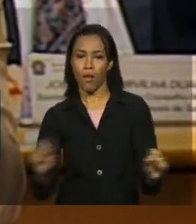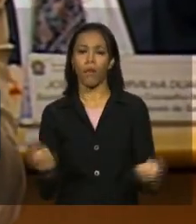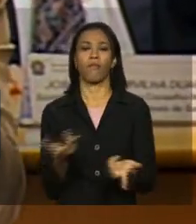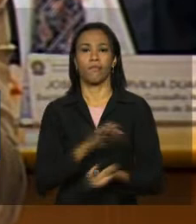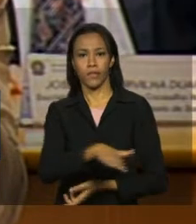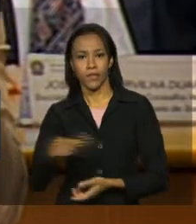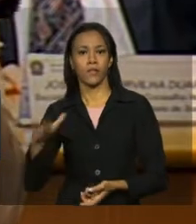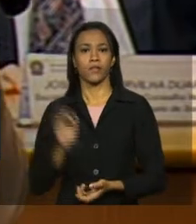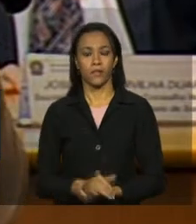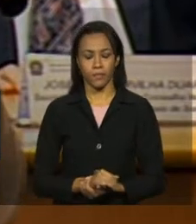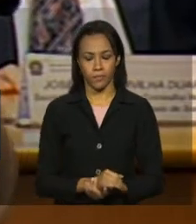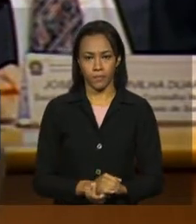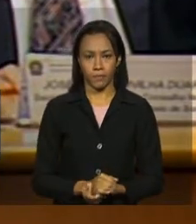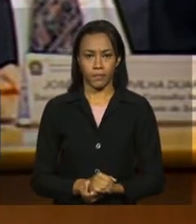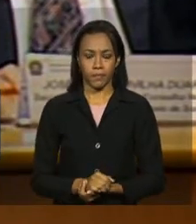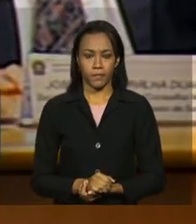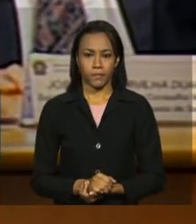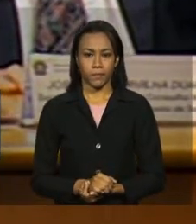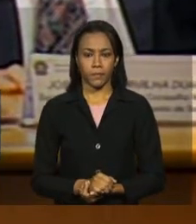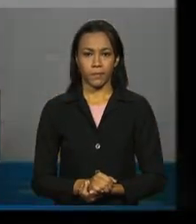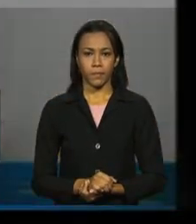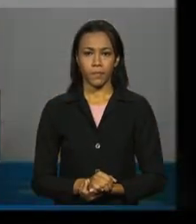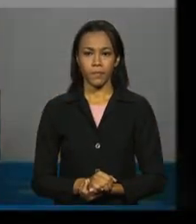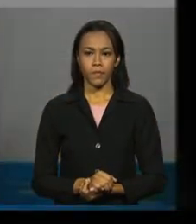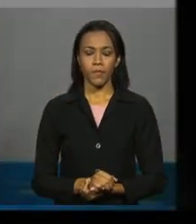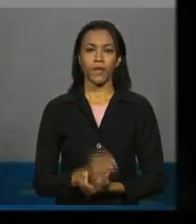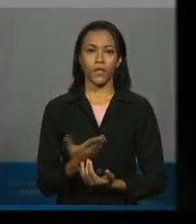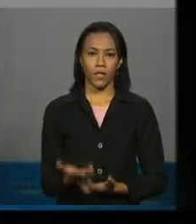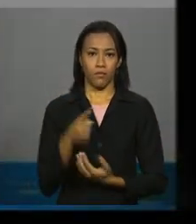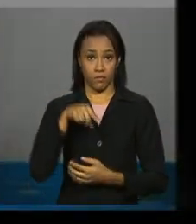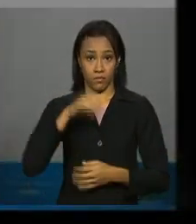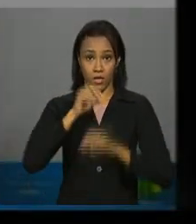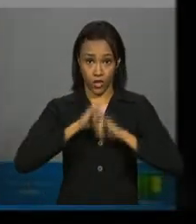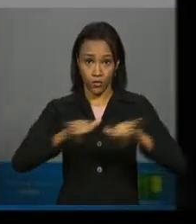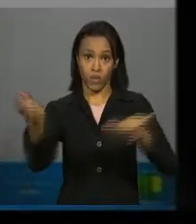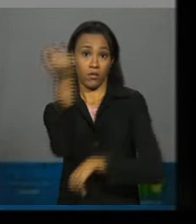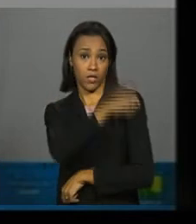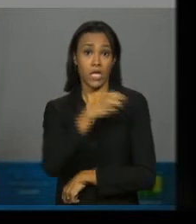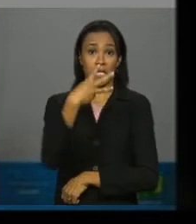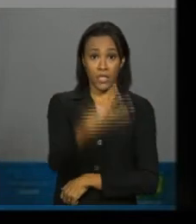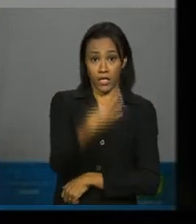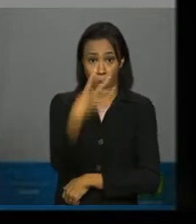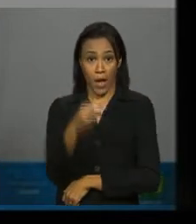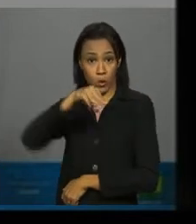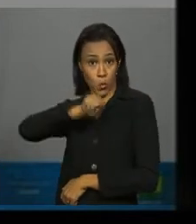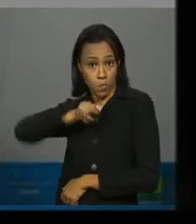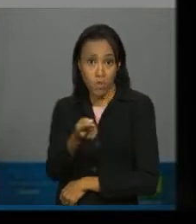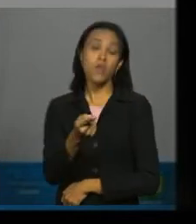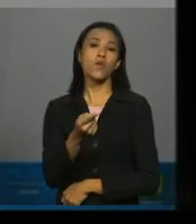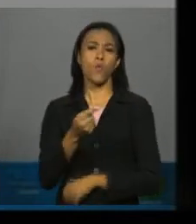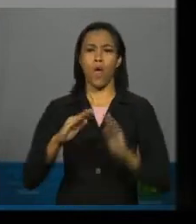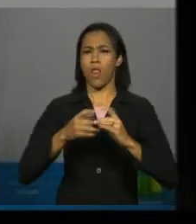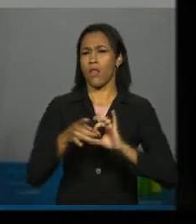para as ações de execução da campanha pode passar então nessa campanha teremos 34 mil postos fixos